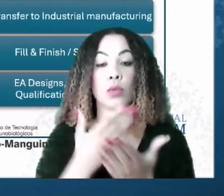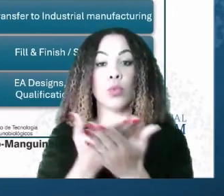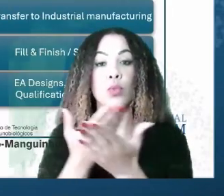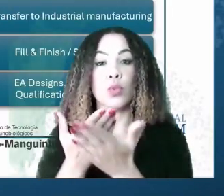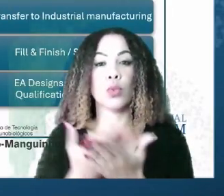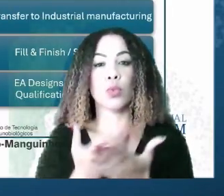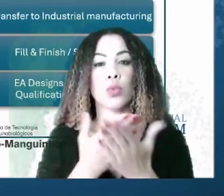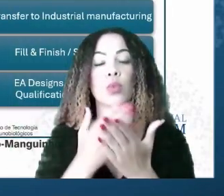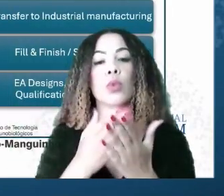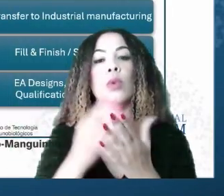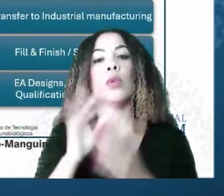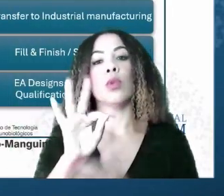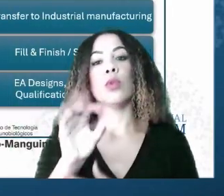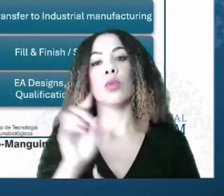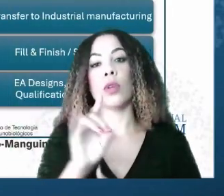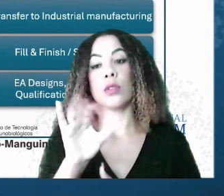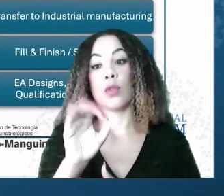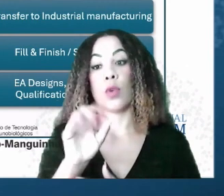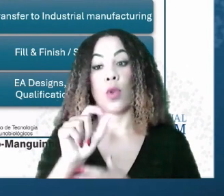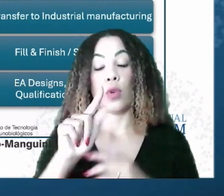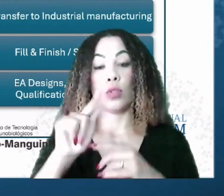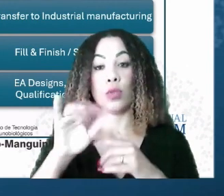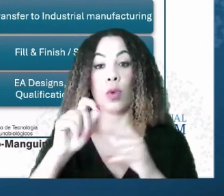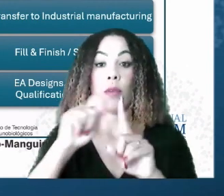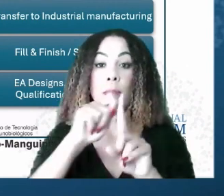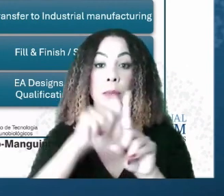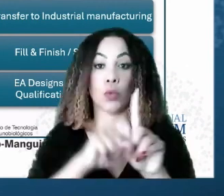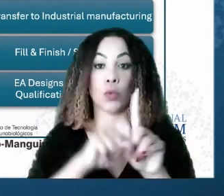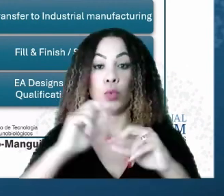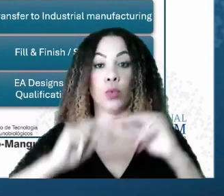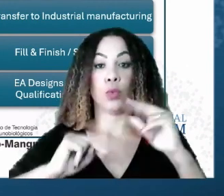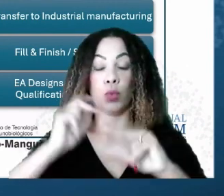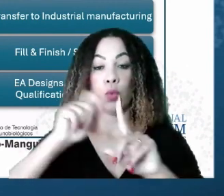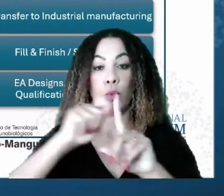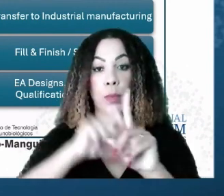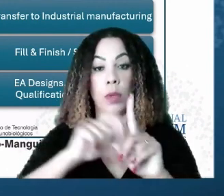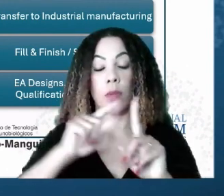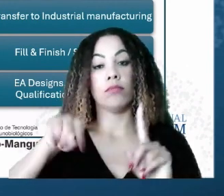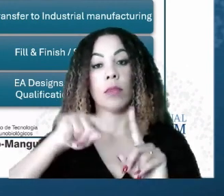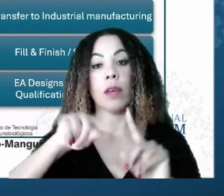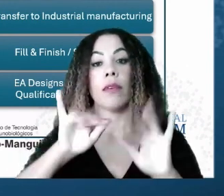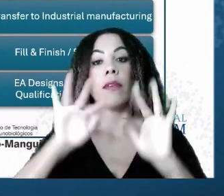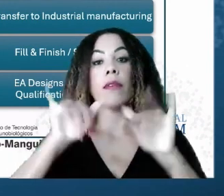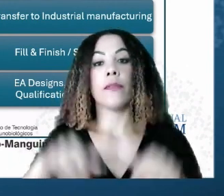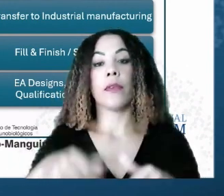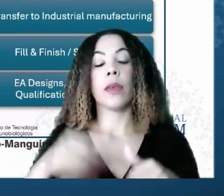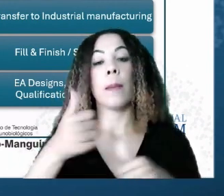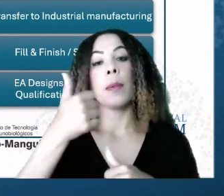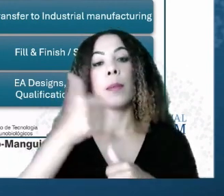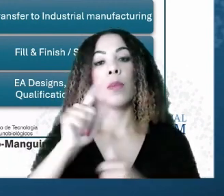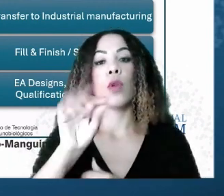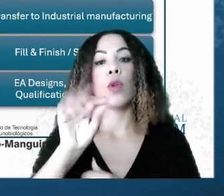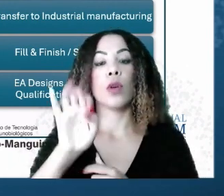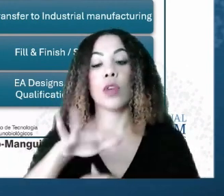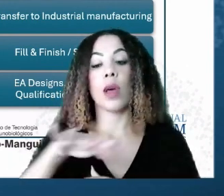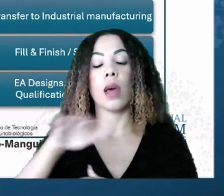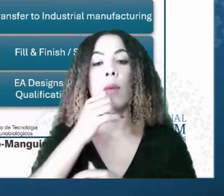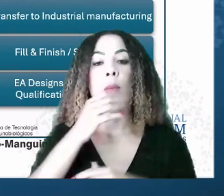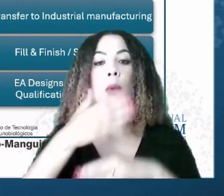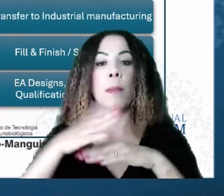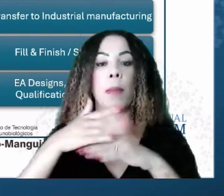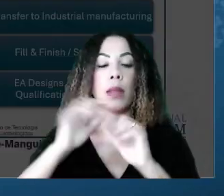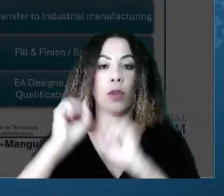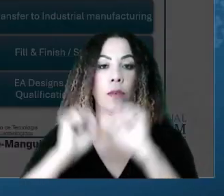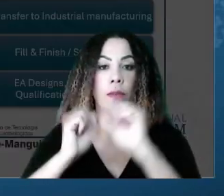toxicológicos planejados para junho, quando a gente vai finalizar o nosso primeiro lote na área de boas práticas de fabricação.